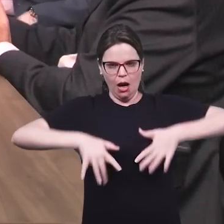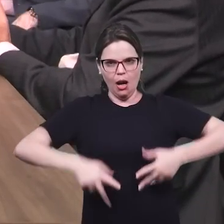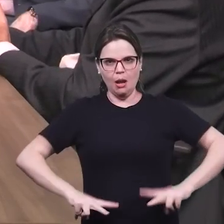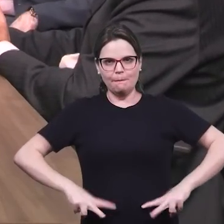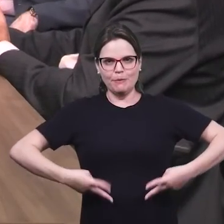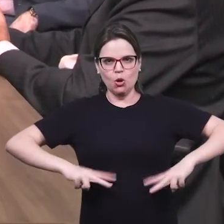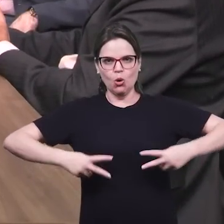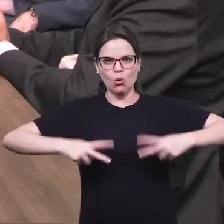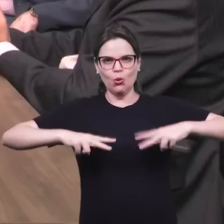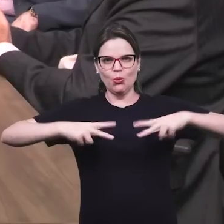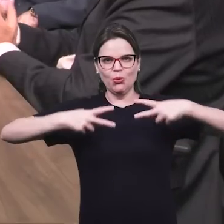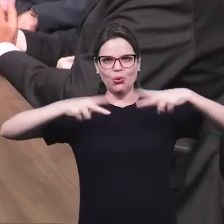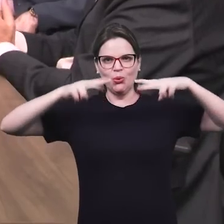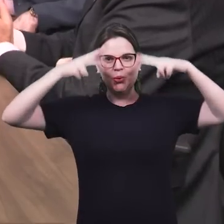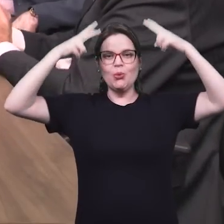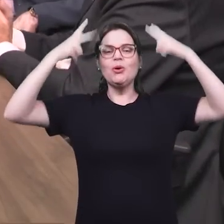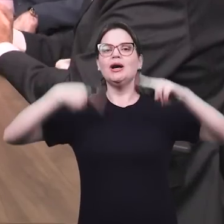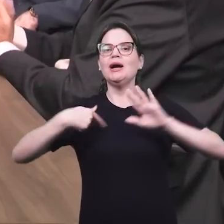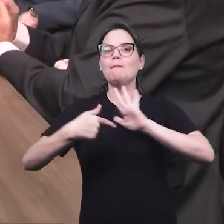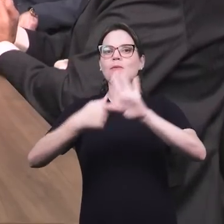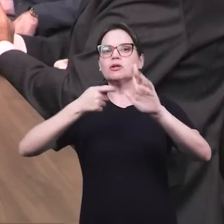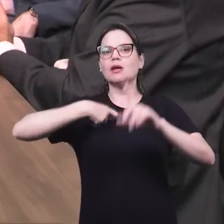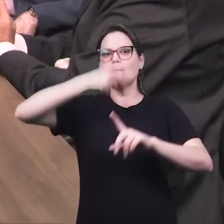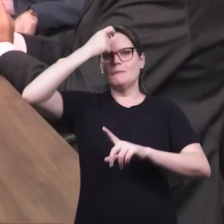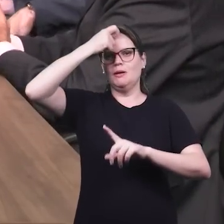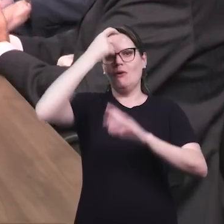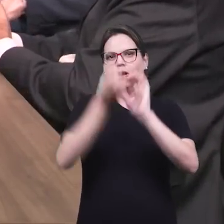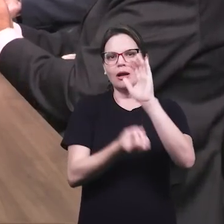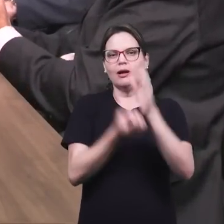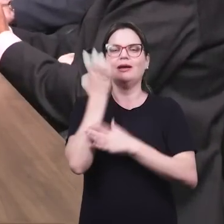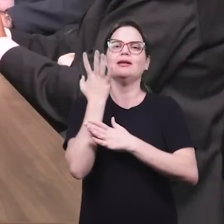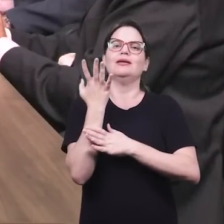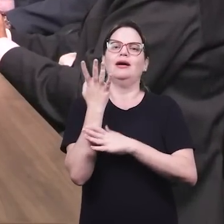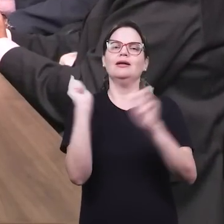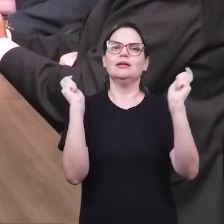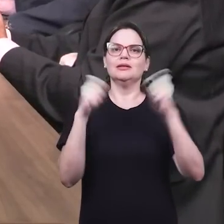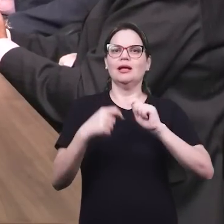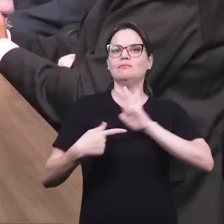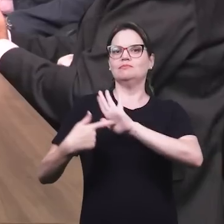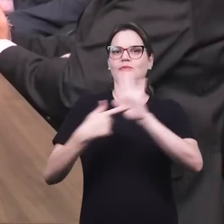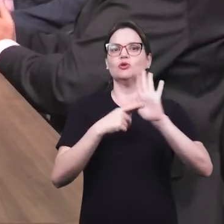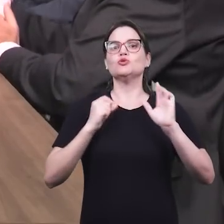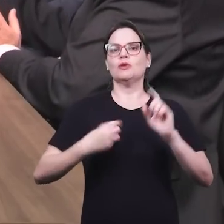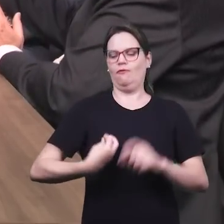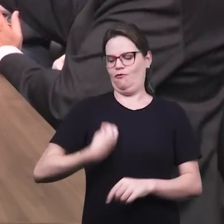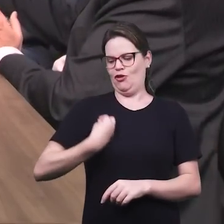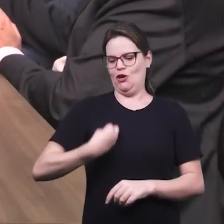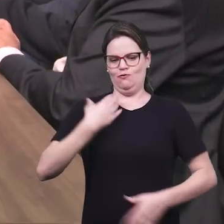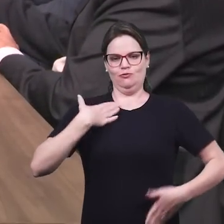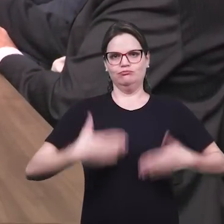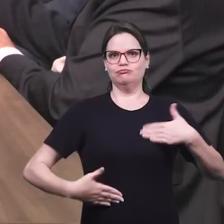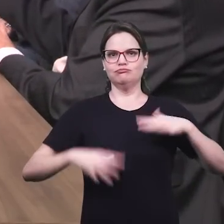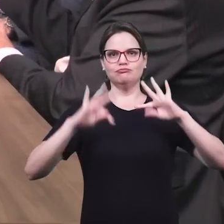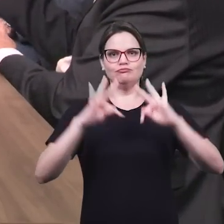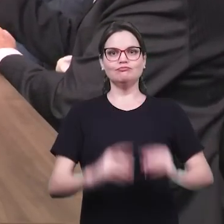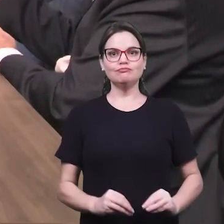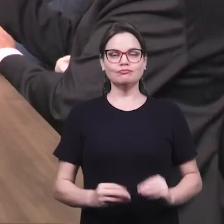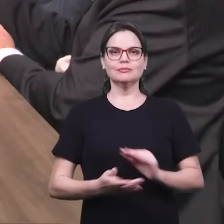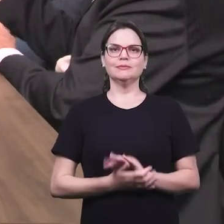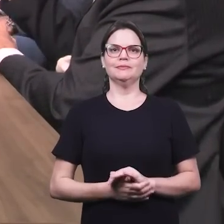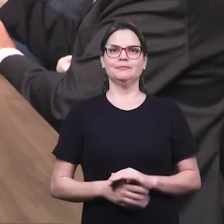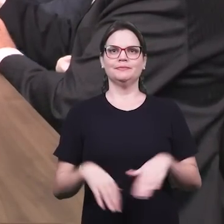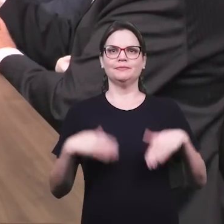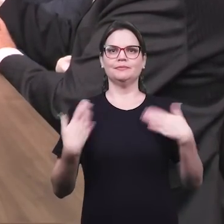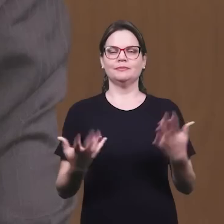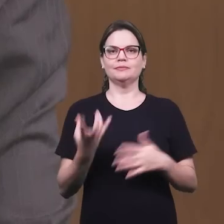que o corpo está vivo. Então, se nós aplicarmos esse conhecimento hoje, vendo uma